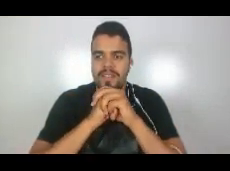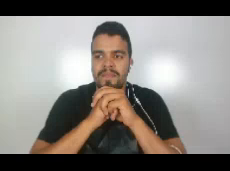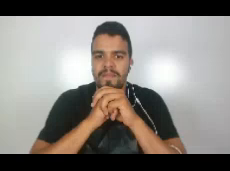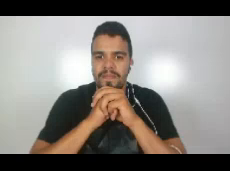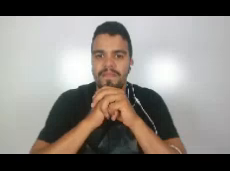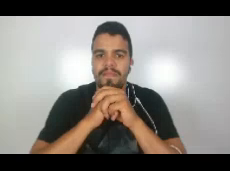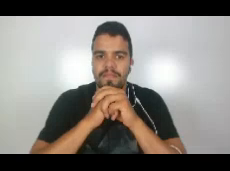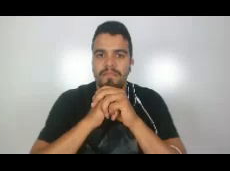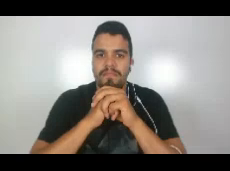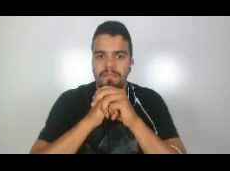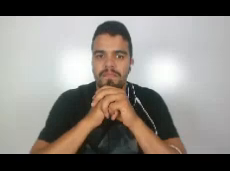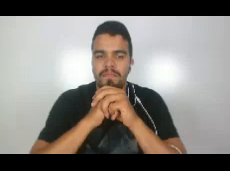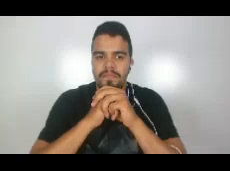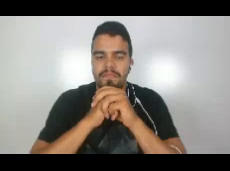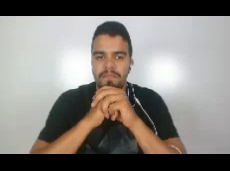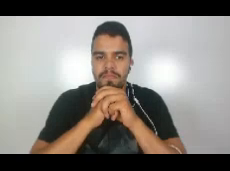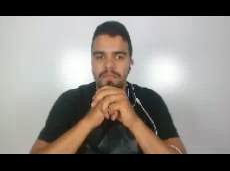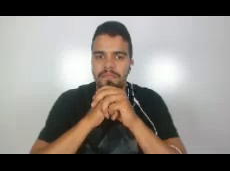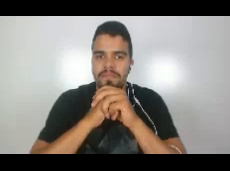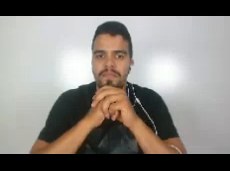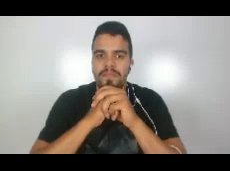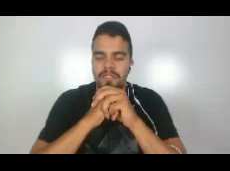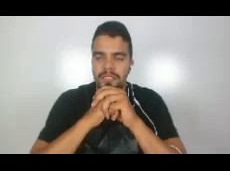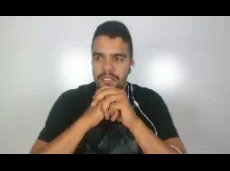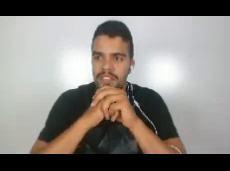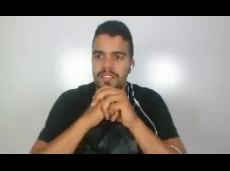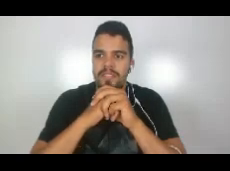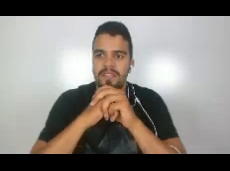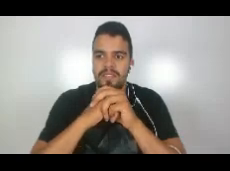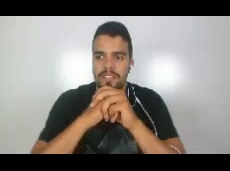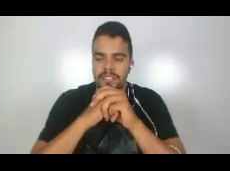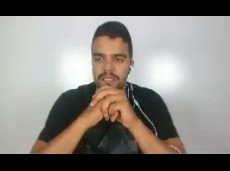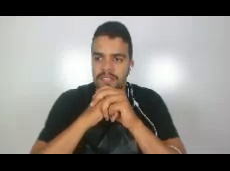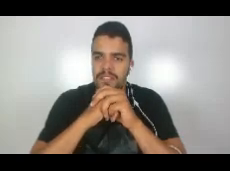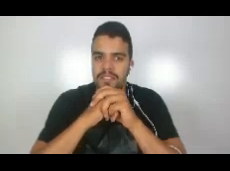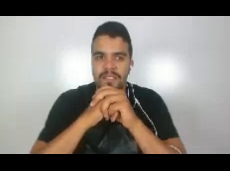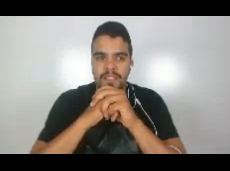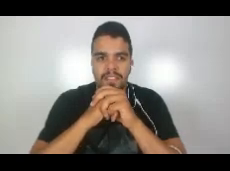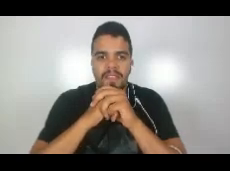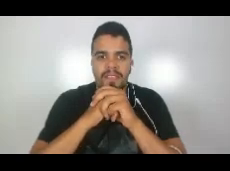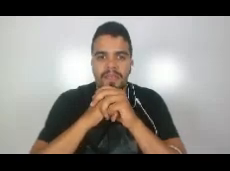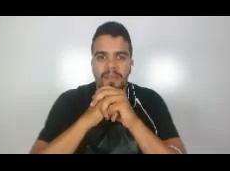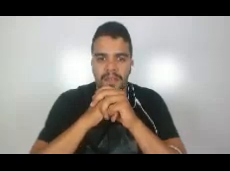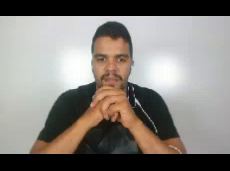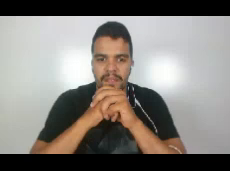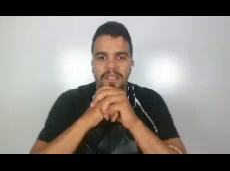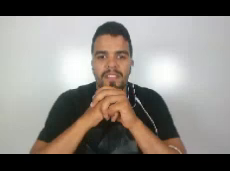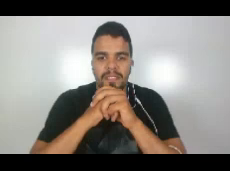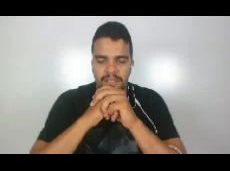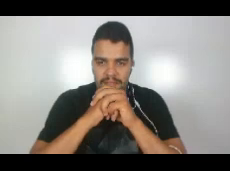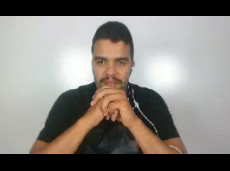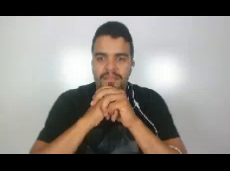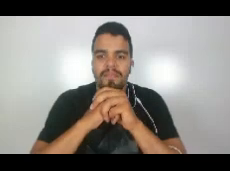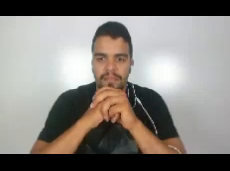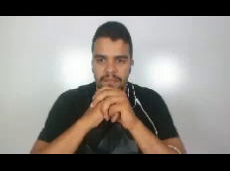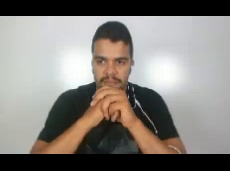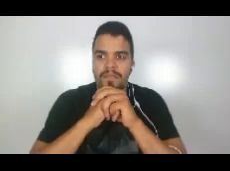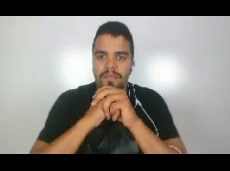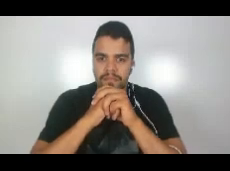Legal. sinalizando nome, fazendo sua Uhum. idade, Sim. fazendo algumas frases simples que foi proposto na